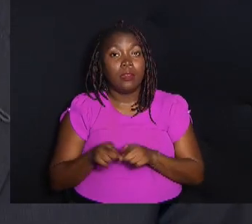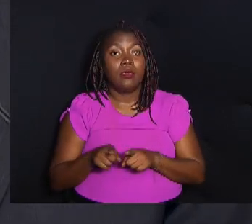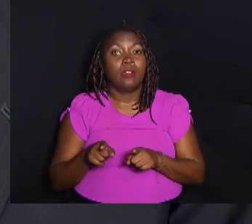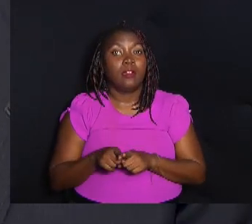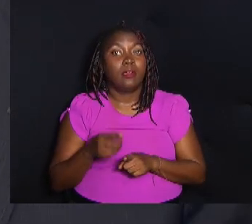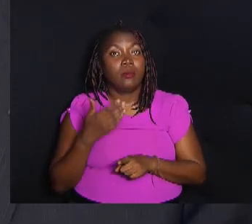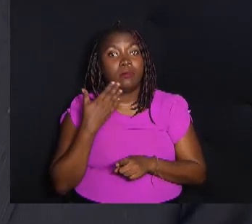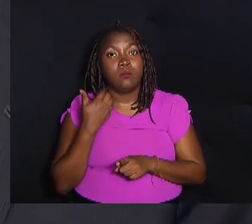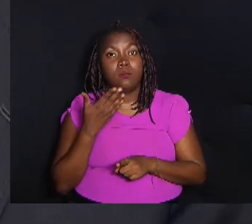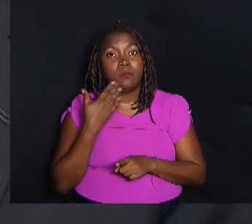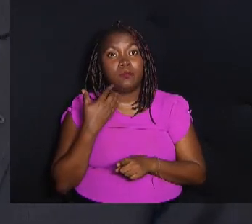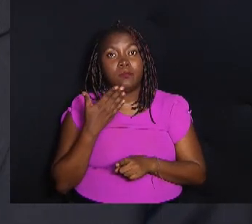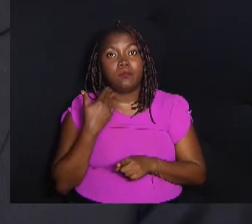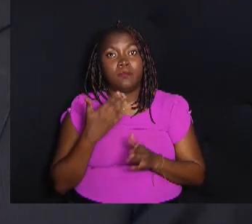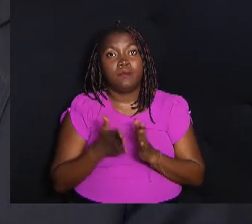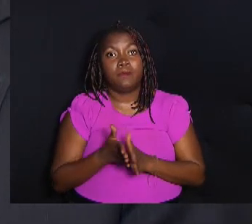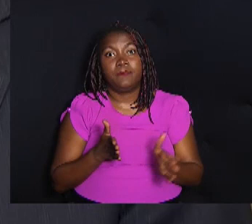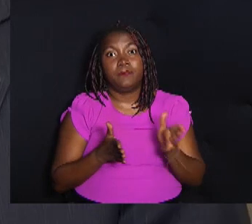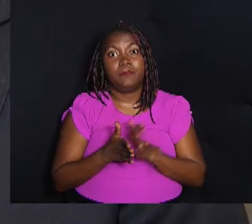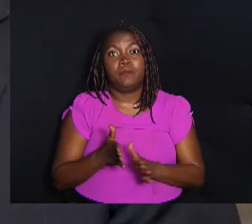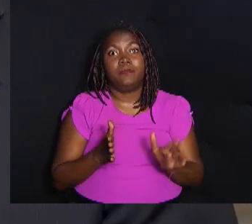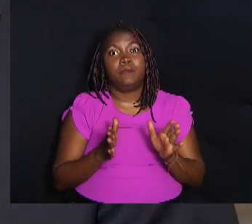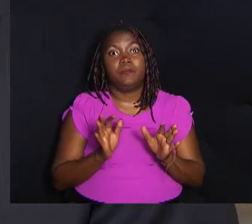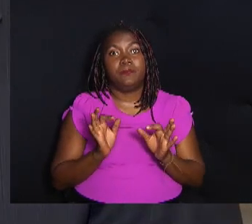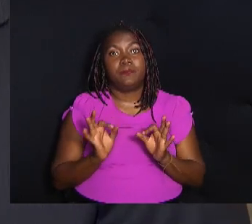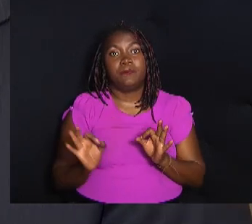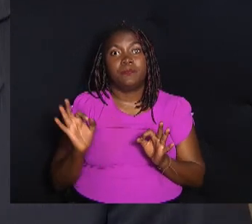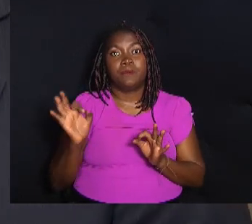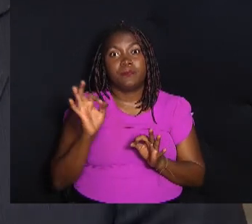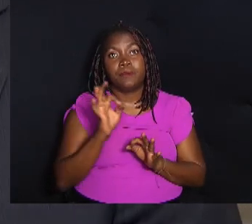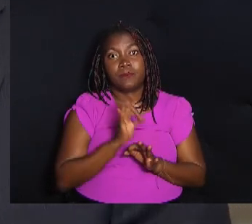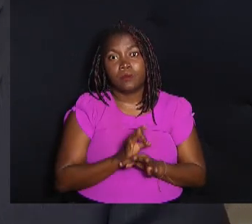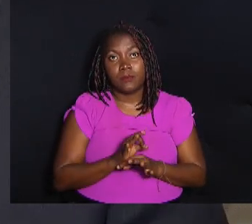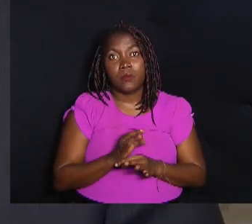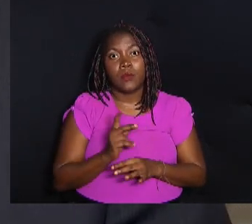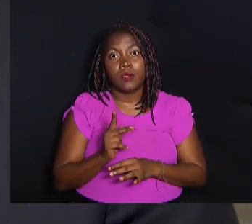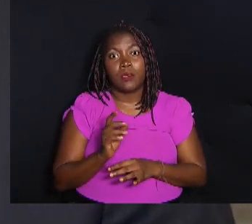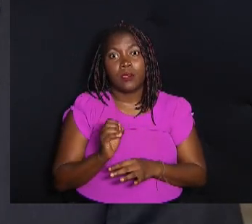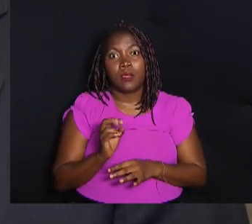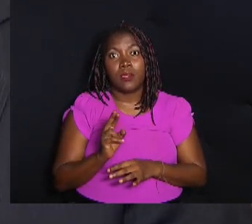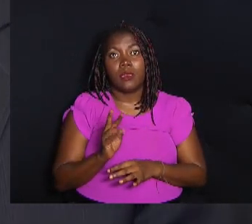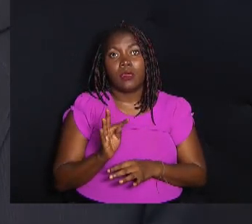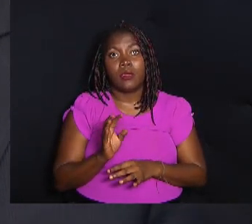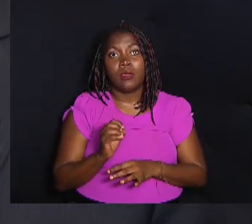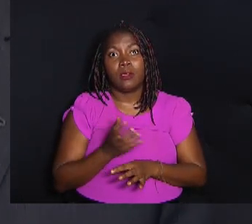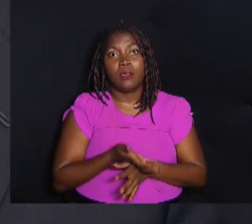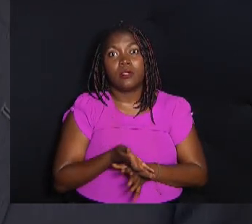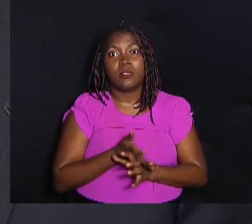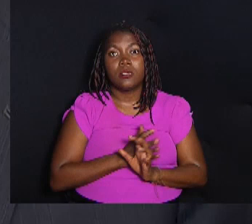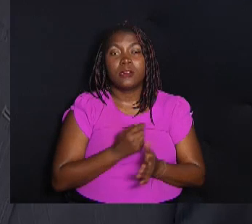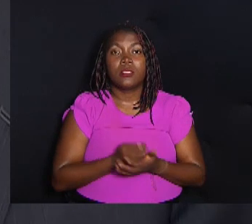e a e essa produção de grãos que é é a tal de do Porto Seco que nós falamos precisa ter um